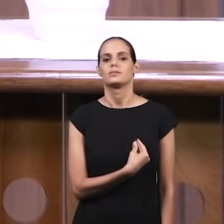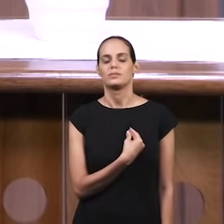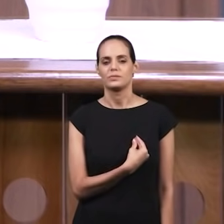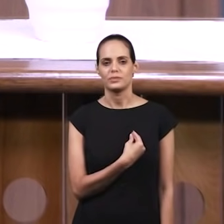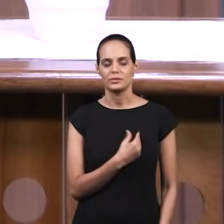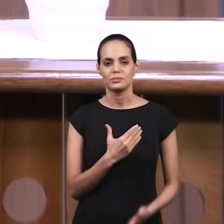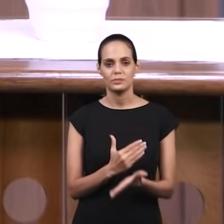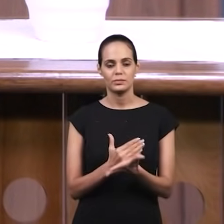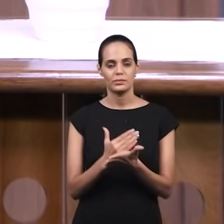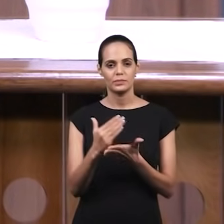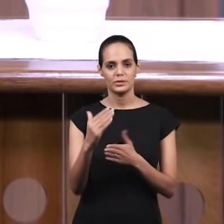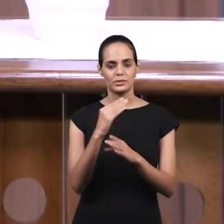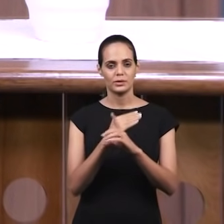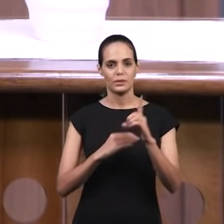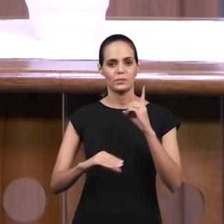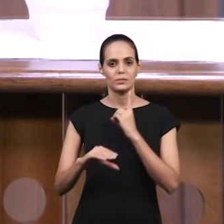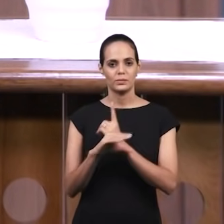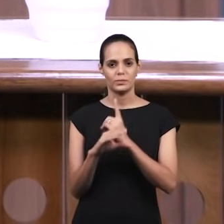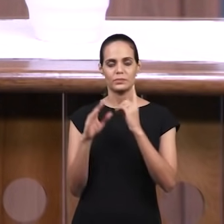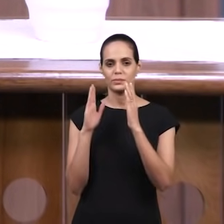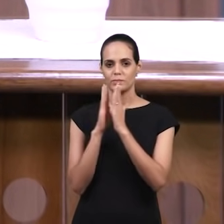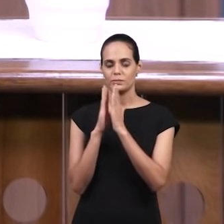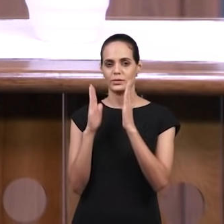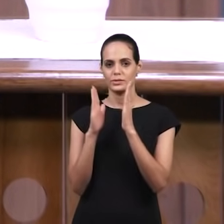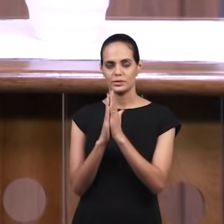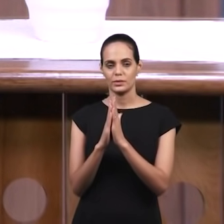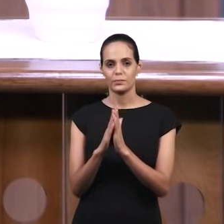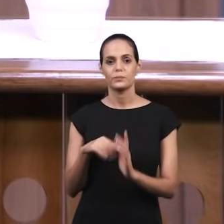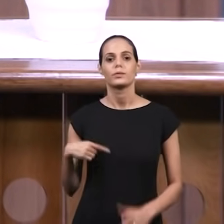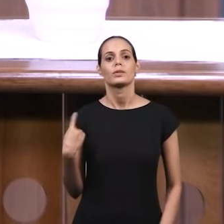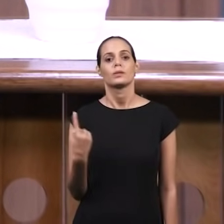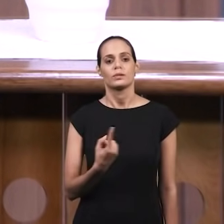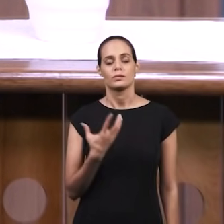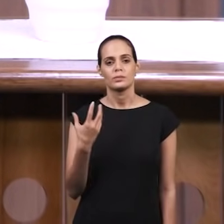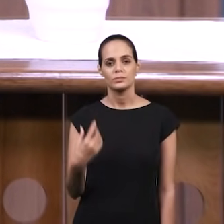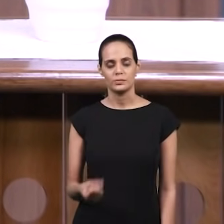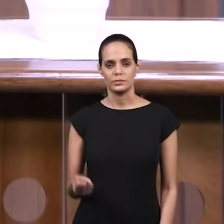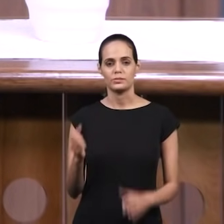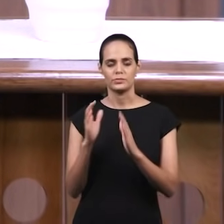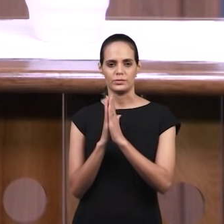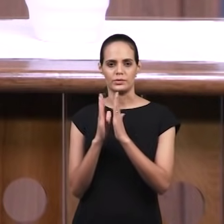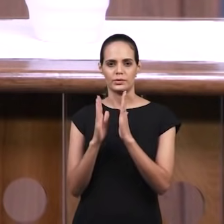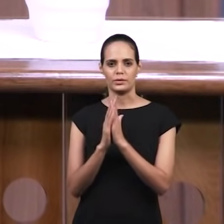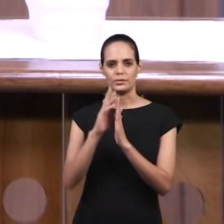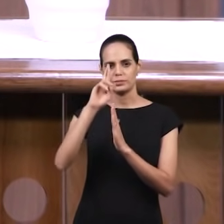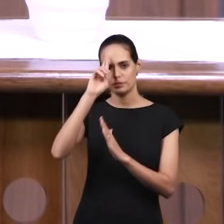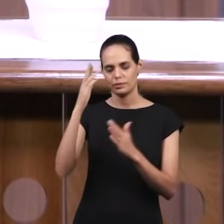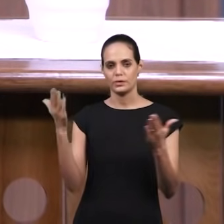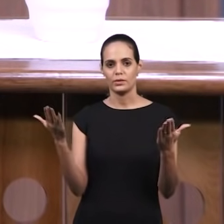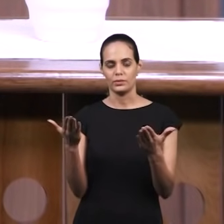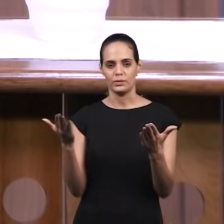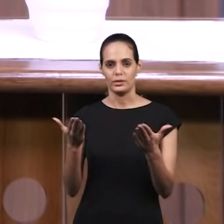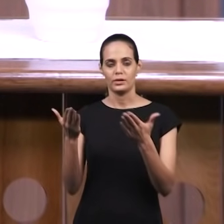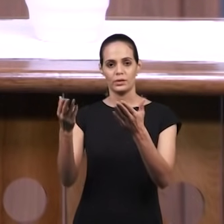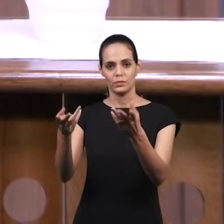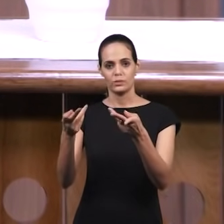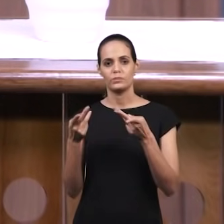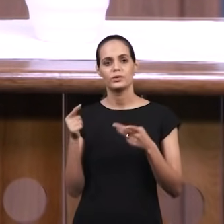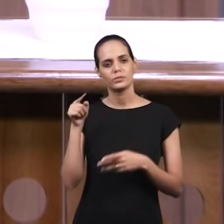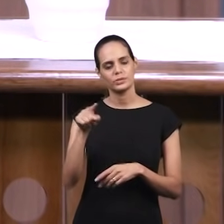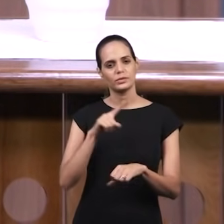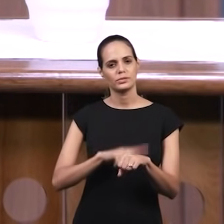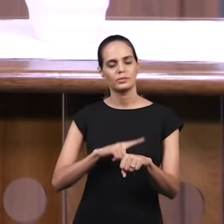nós vamos começar esse culto com uma oração. Nós vamos orar ao Senhor agora. Eu te convido a, desde esse momento,